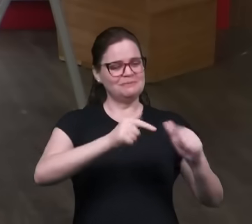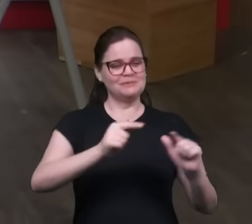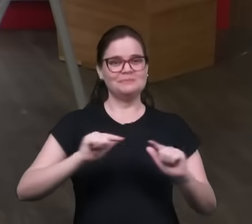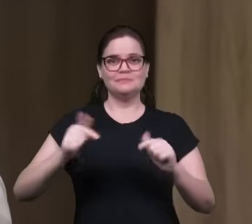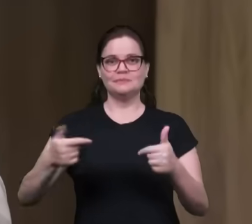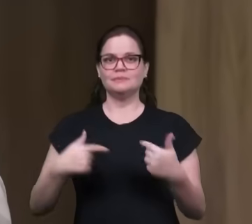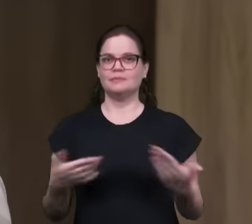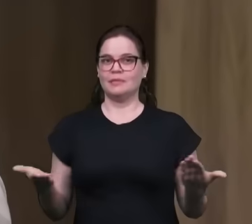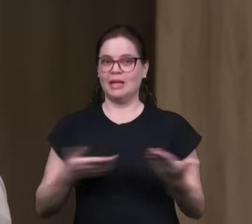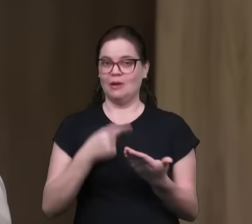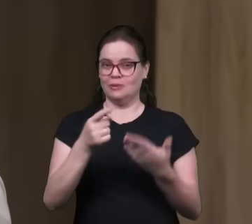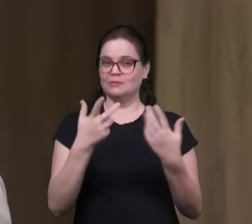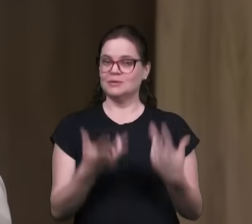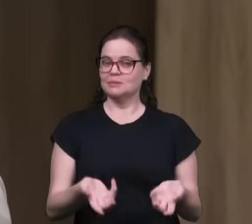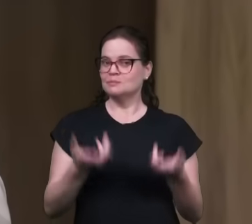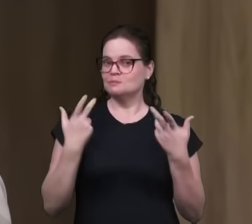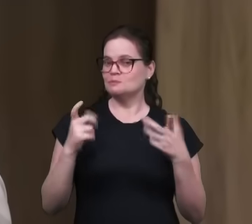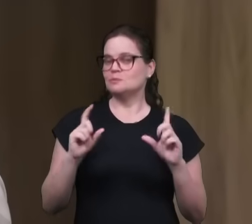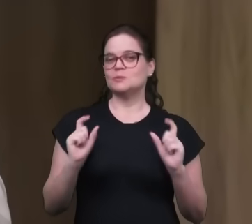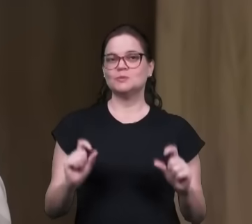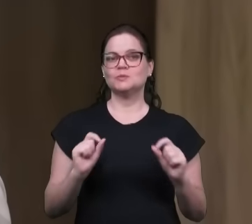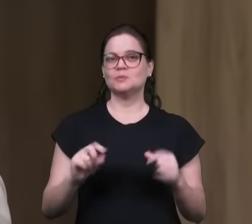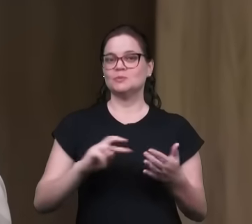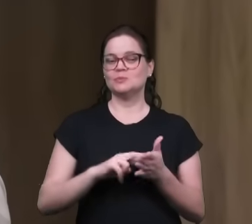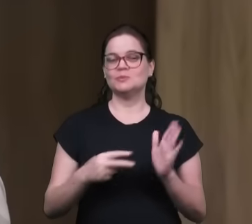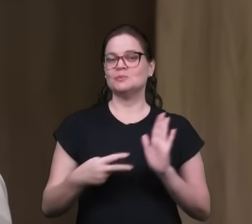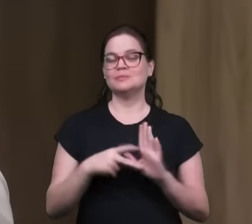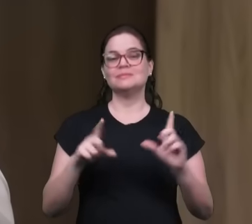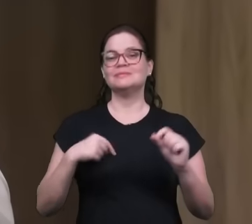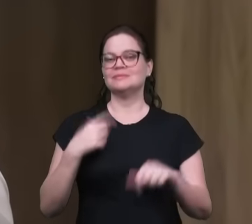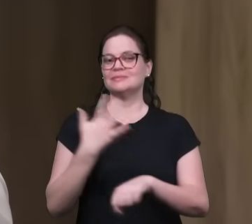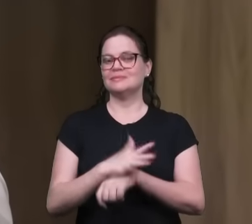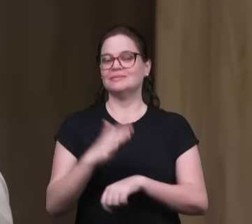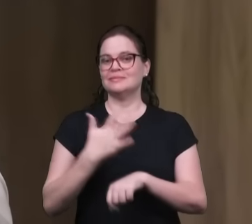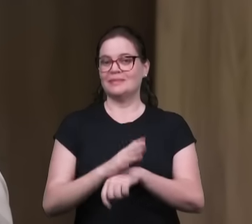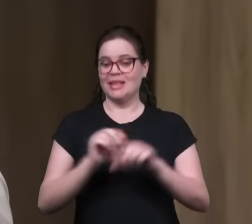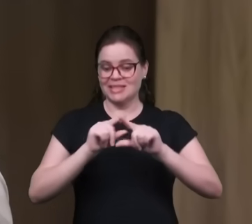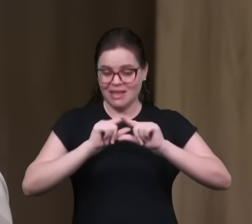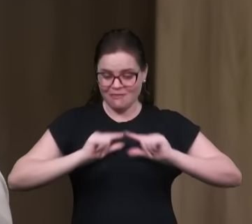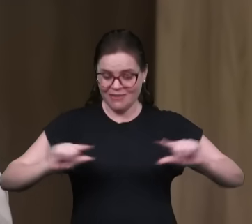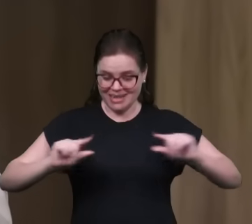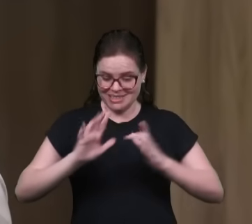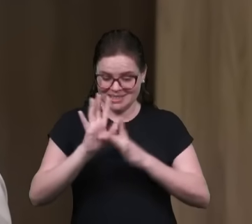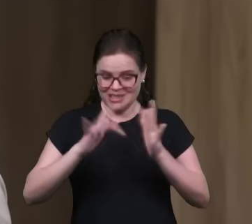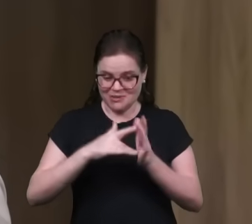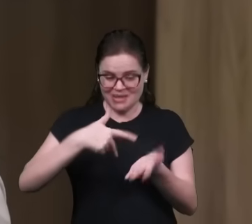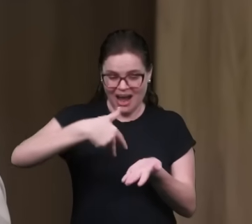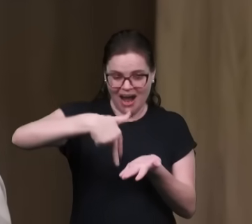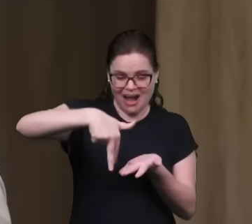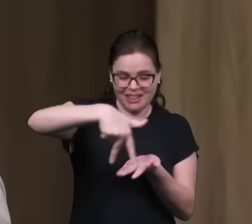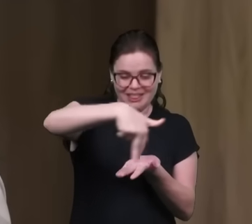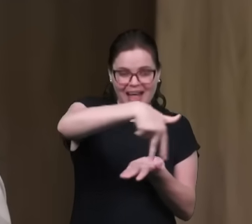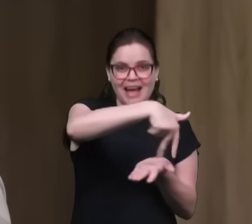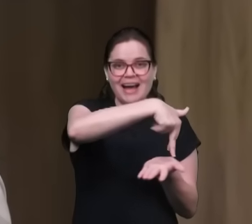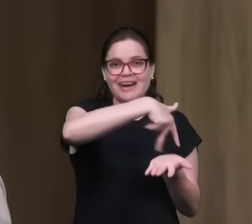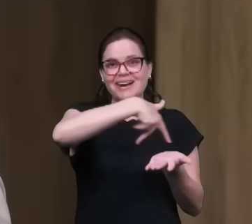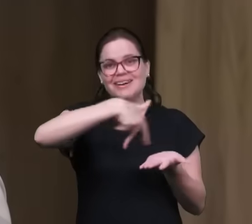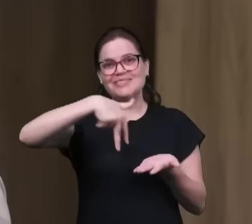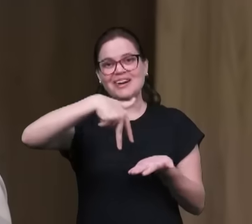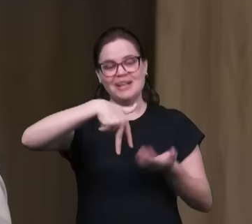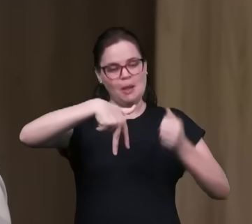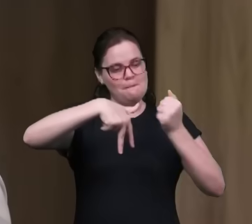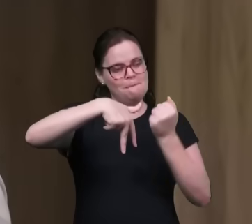você pôde perceber o que é, na prática, a expressão que Jesus, ele é aquele que anda no meio dos